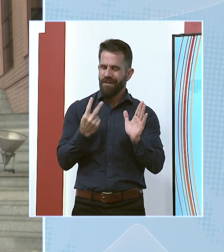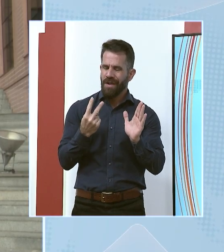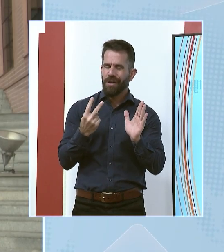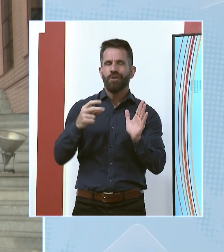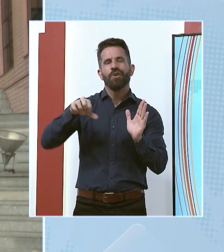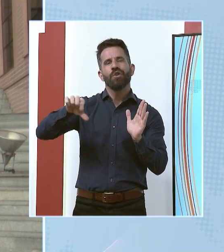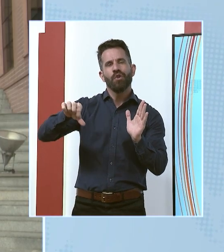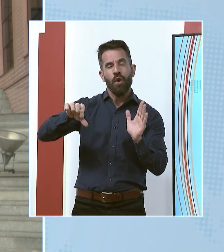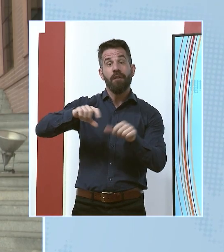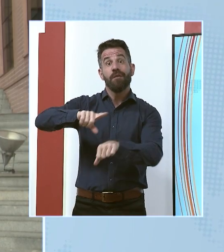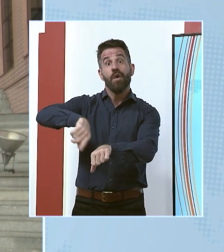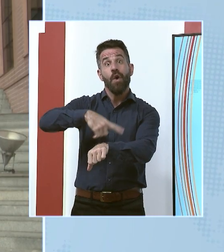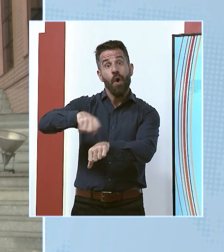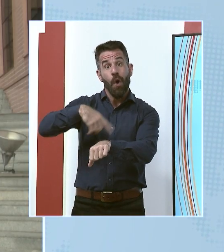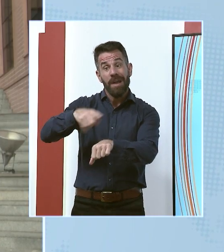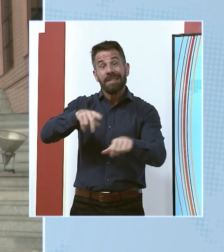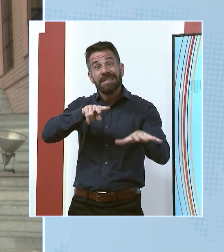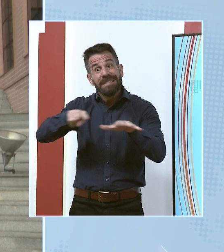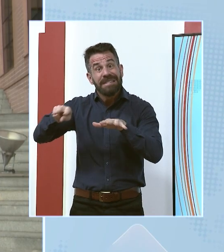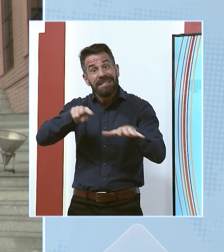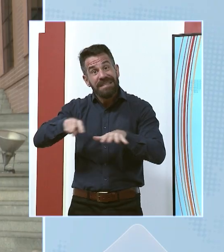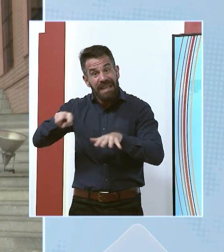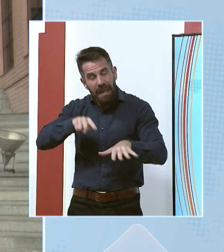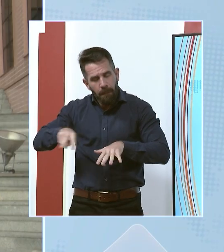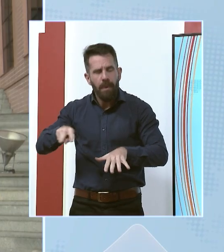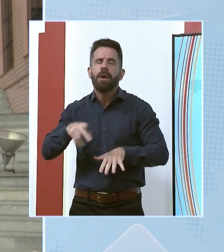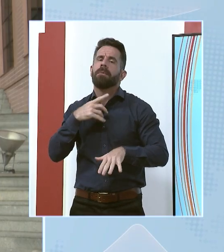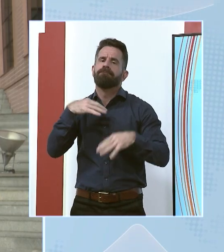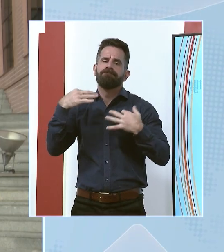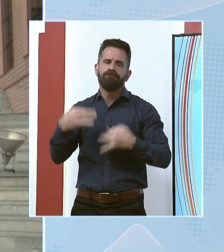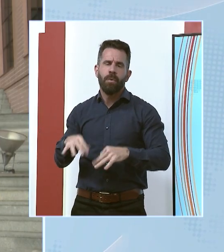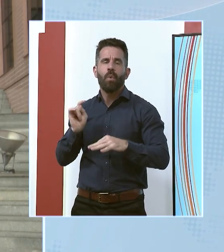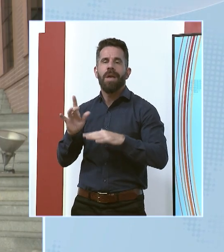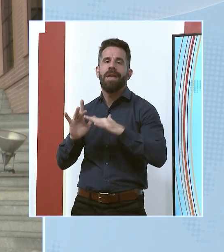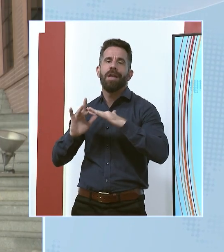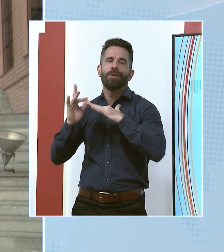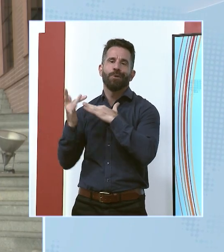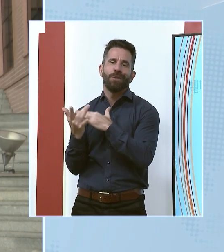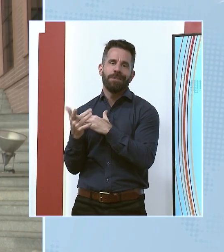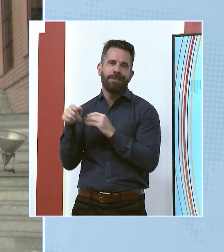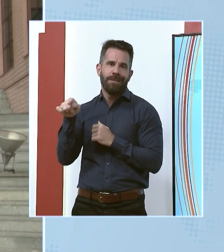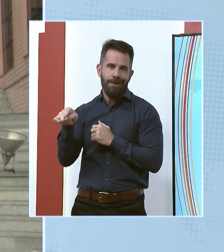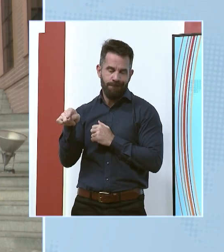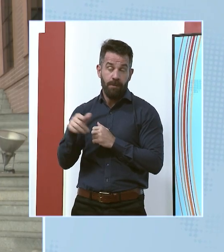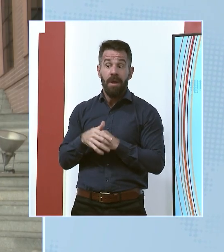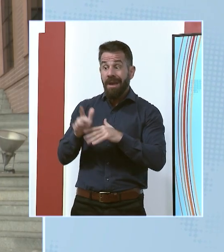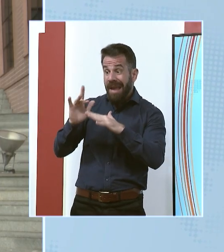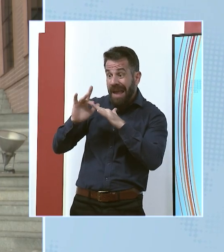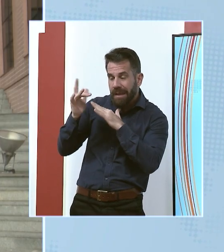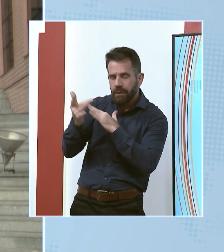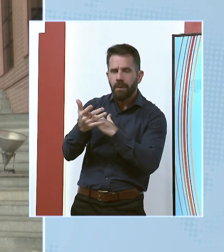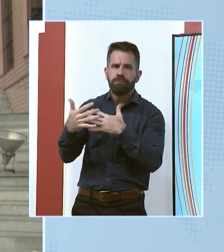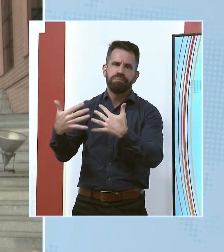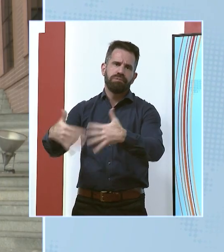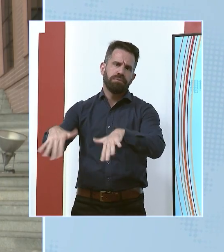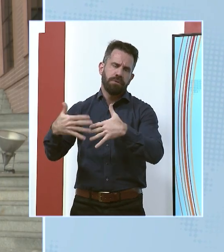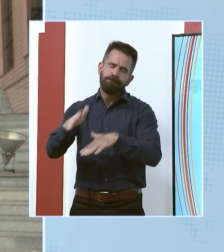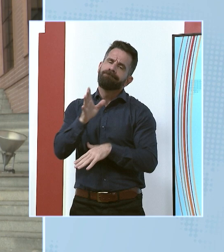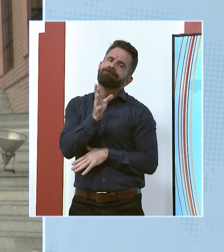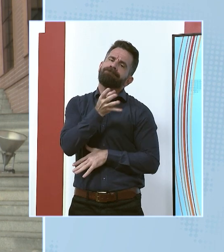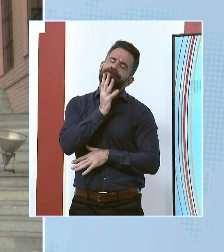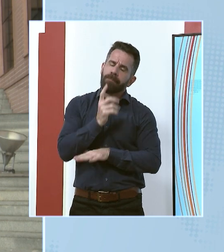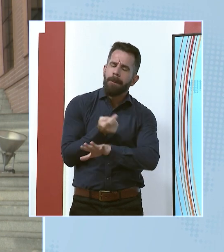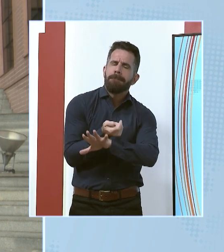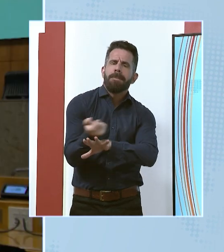semanais é o tempo que o brasileiro fica conectado às redes sociais. um lugar que comumente as fake news